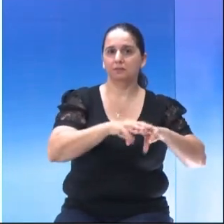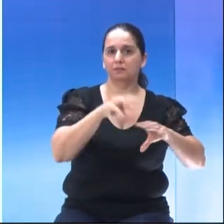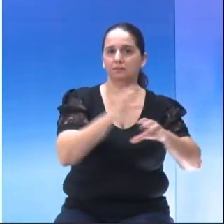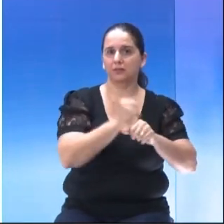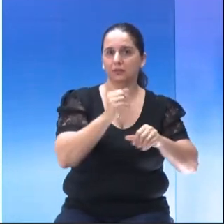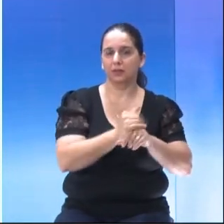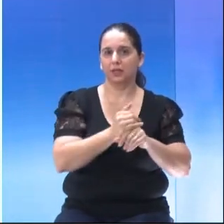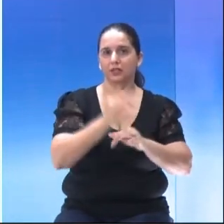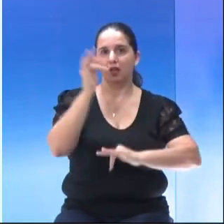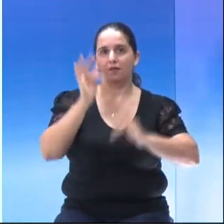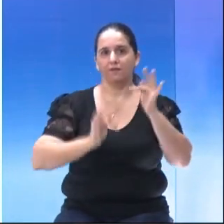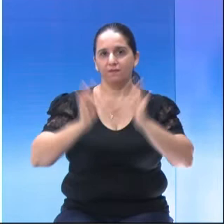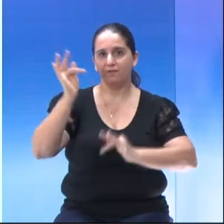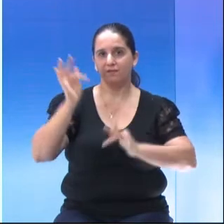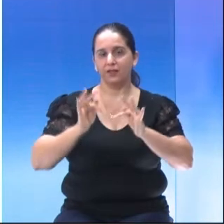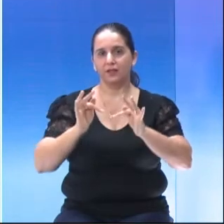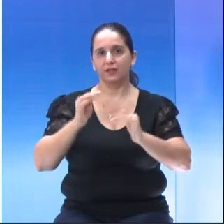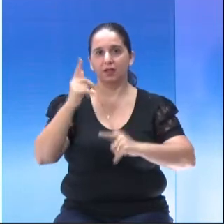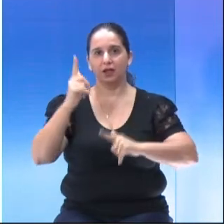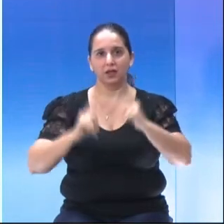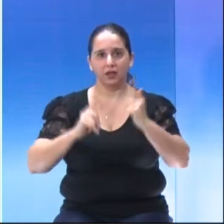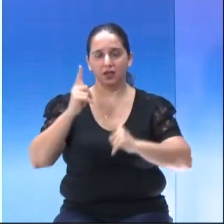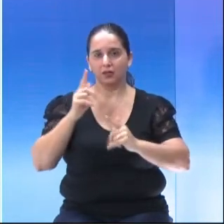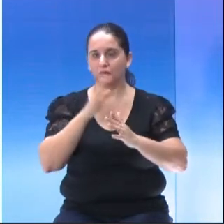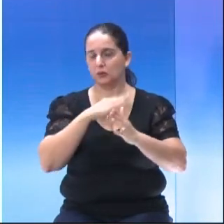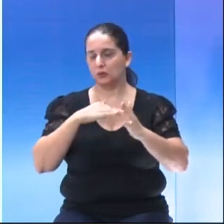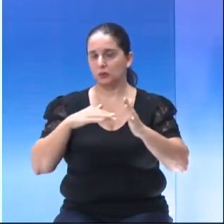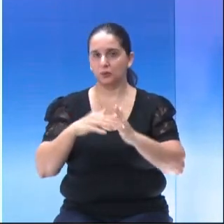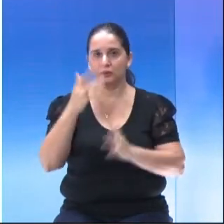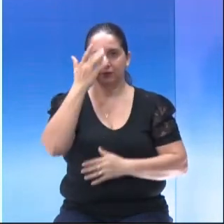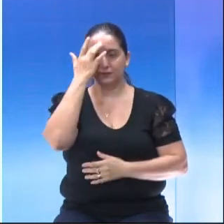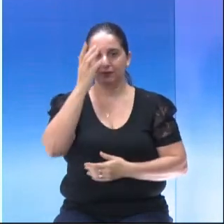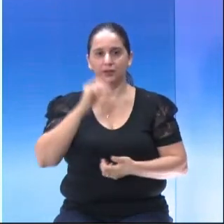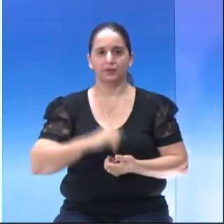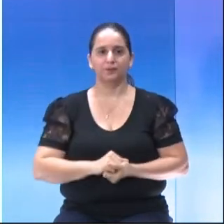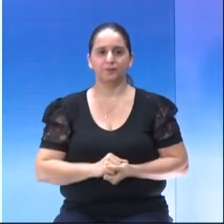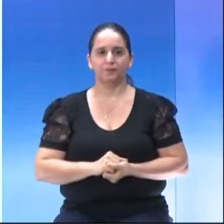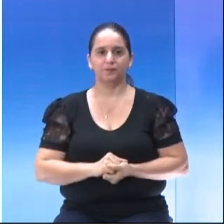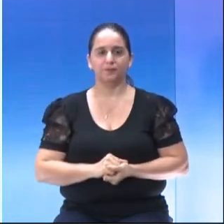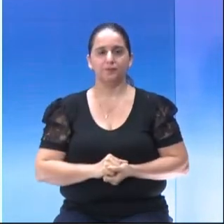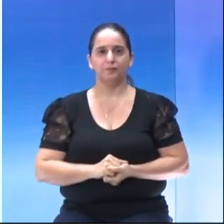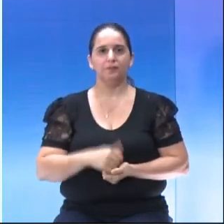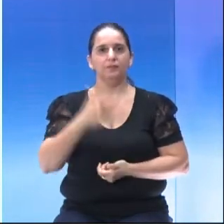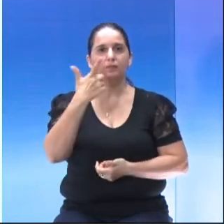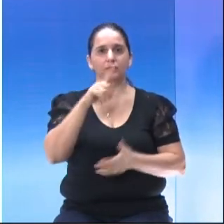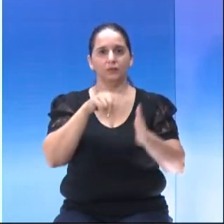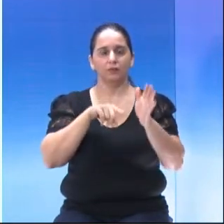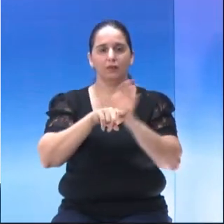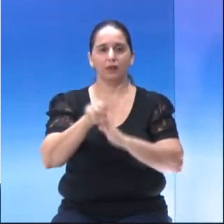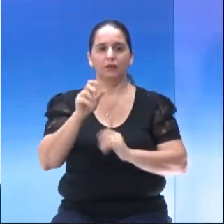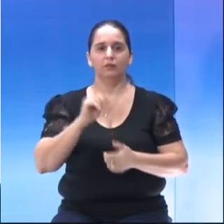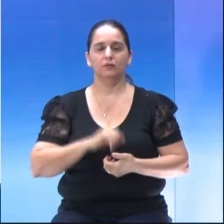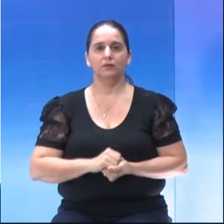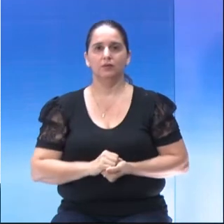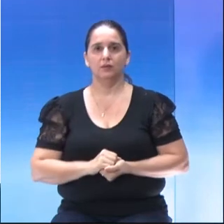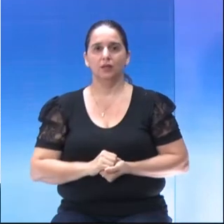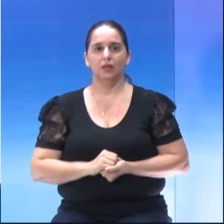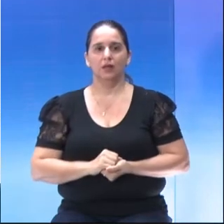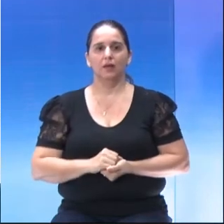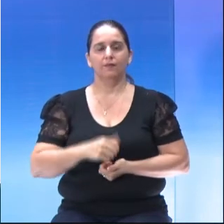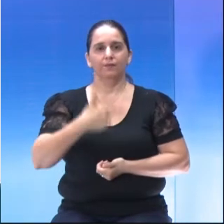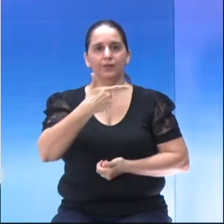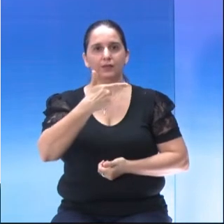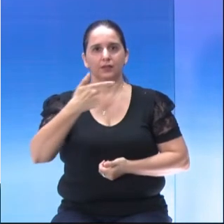de matemática, de física, tudo que envolva a sua imaginação, certo? Então vamos lá para mais uma